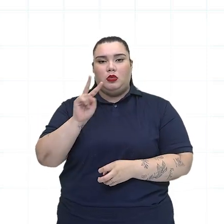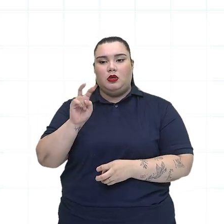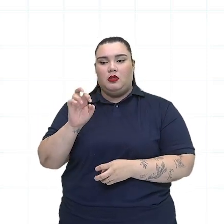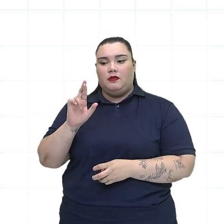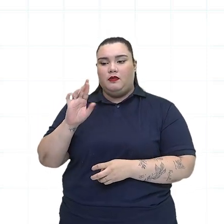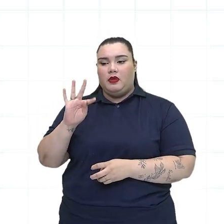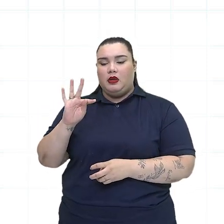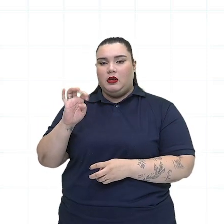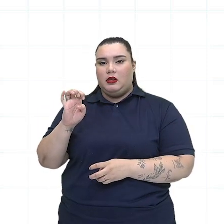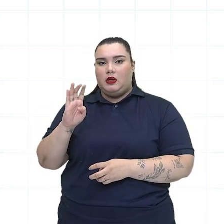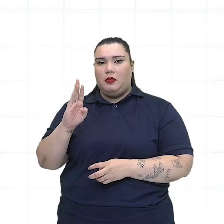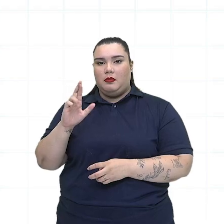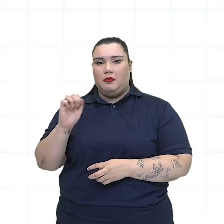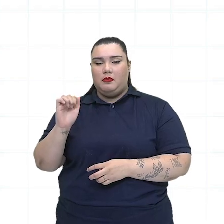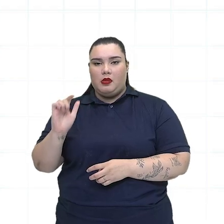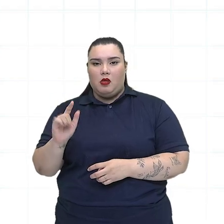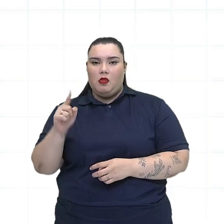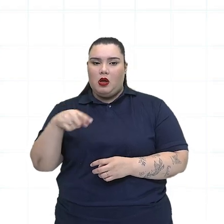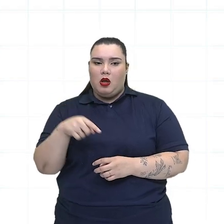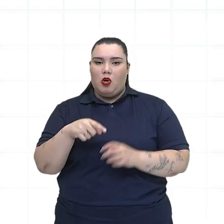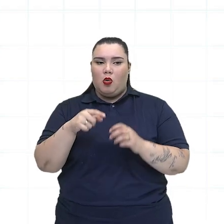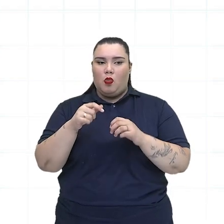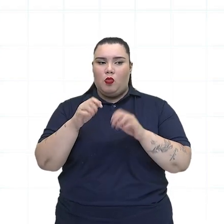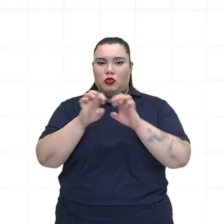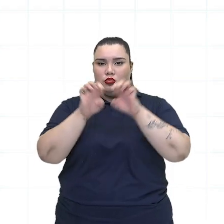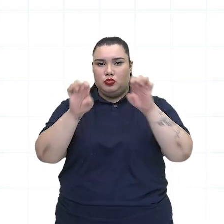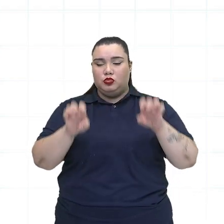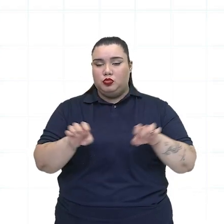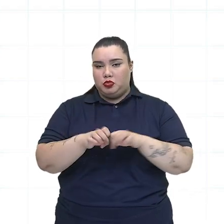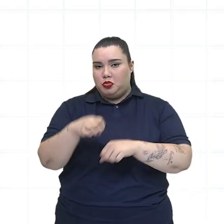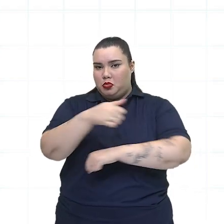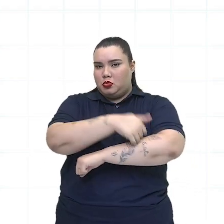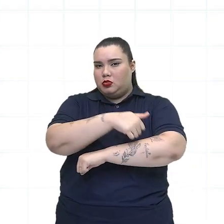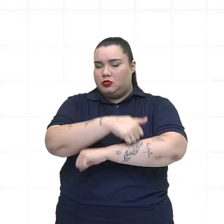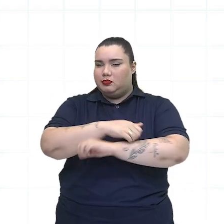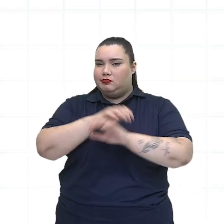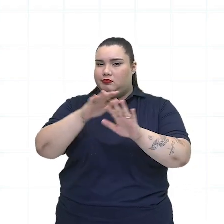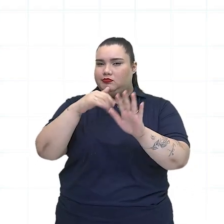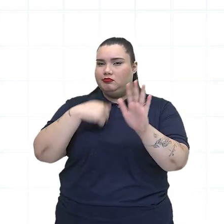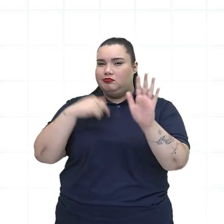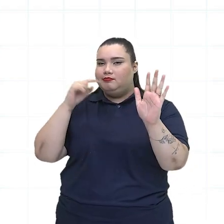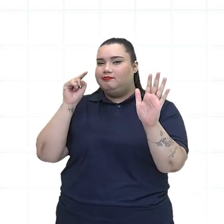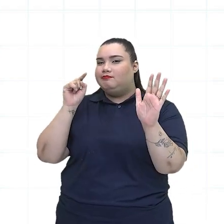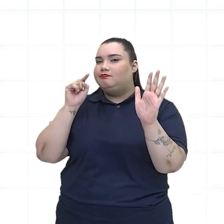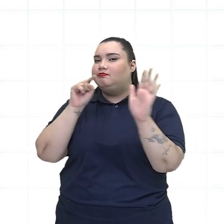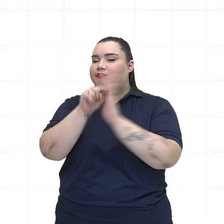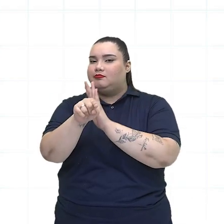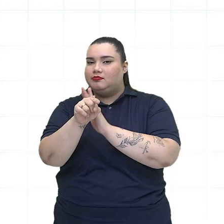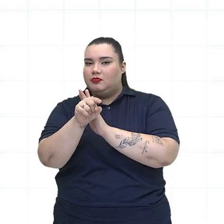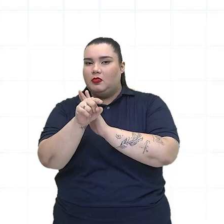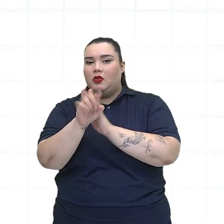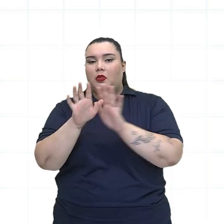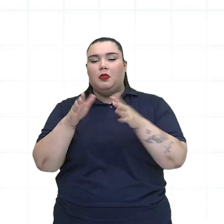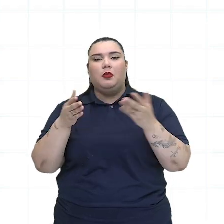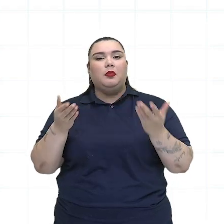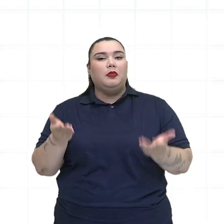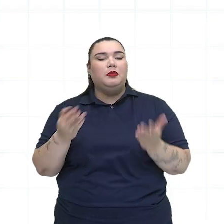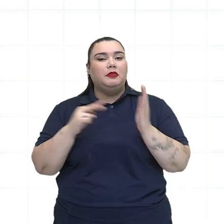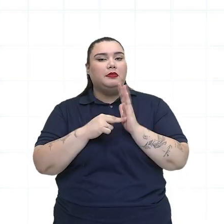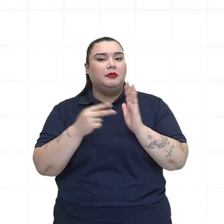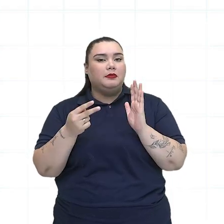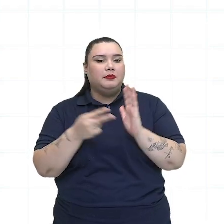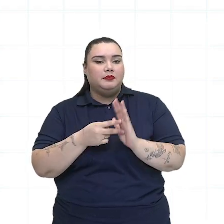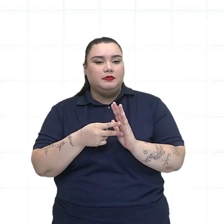estrutura óssea. Mas eu lanço uma perguntinha para vocês aí. Bom, essa pergunta quer dizer o